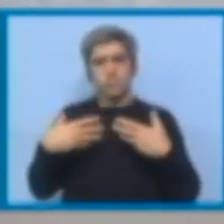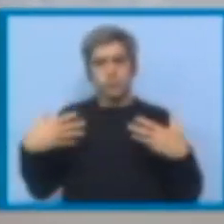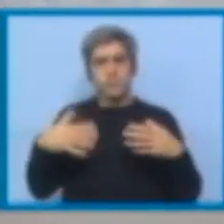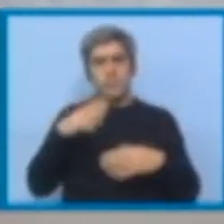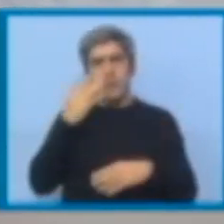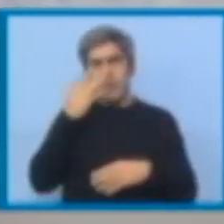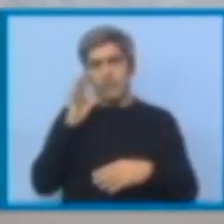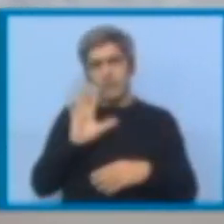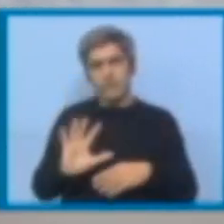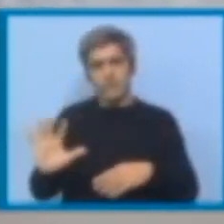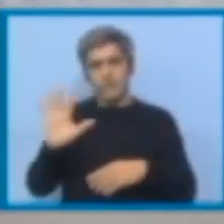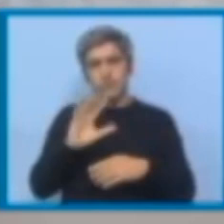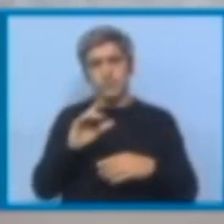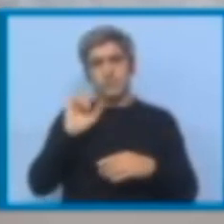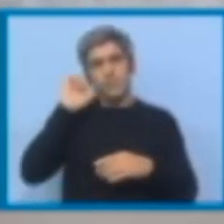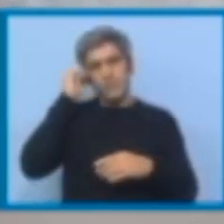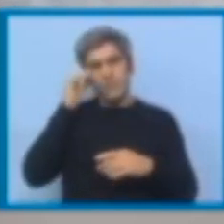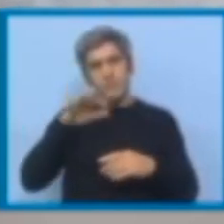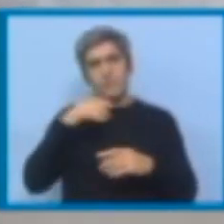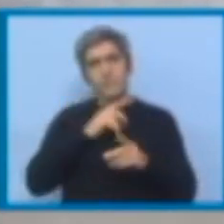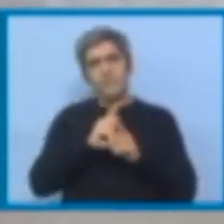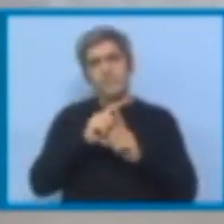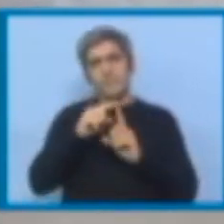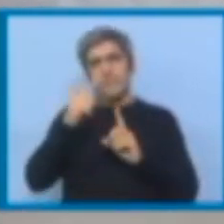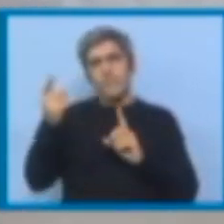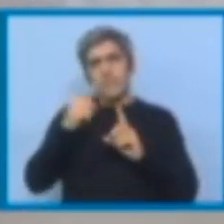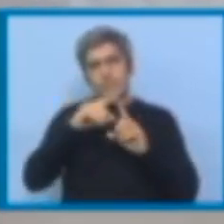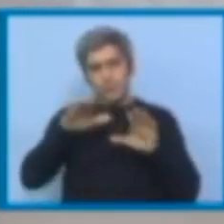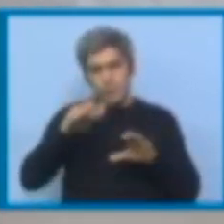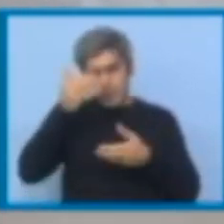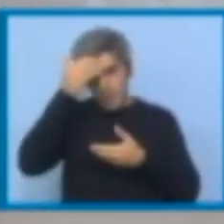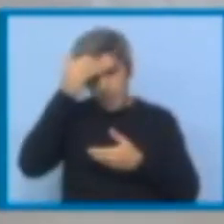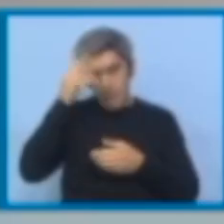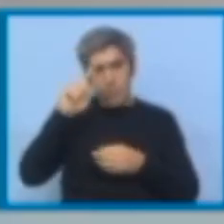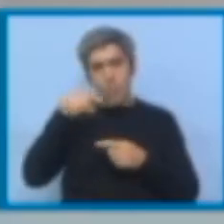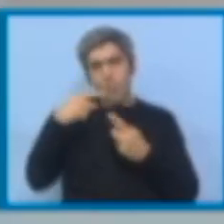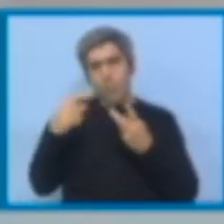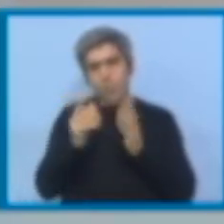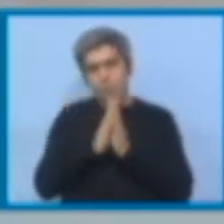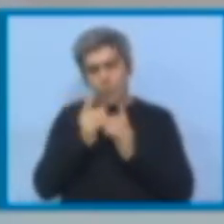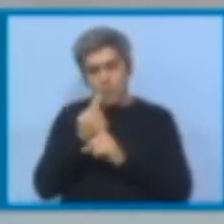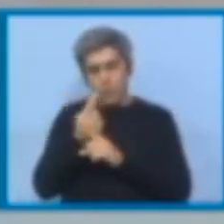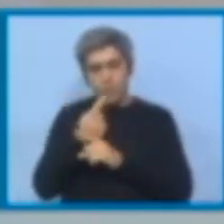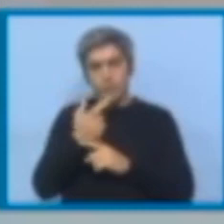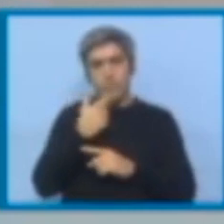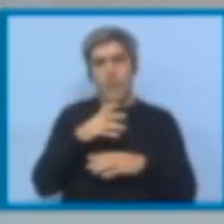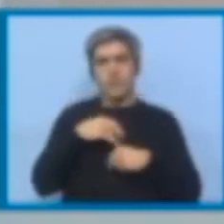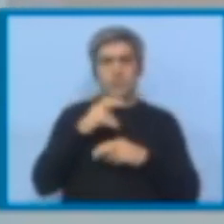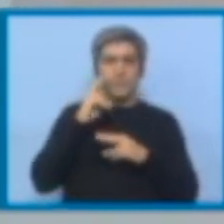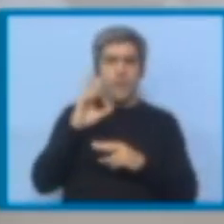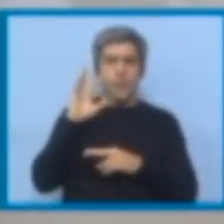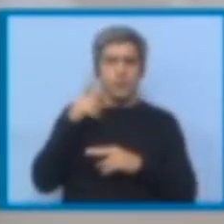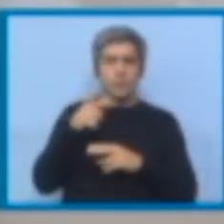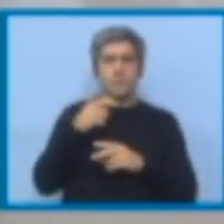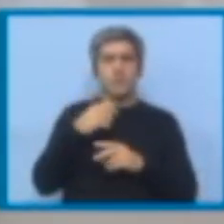com vítimas que até são do contexto dos nossos irmãos muçulmanos árabes e de outras confissões, e nós não podemos permitir que